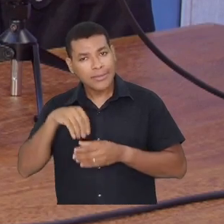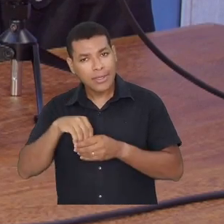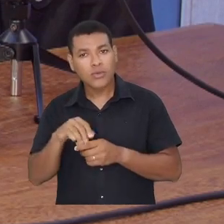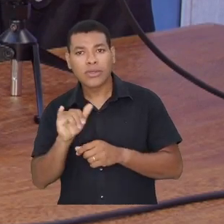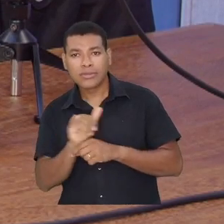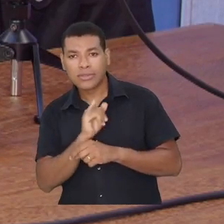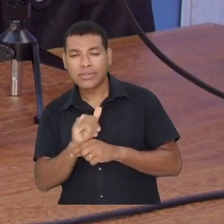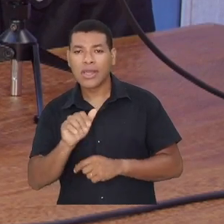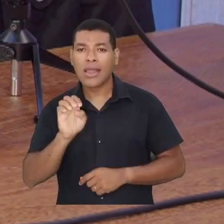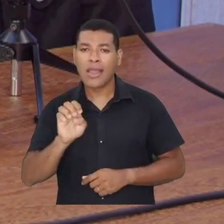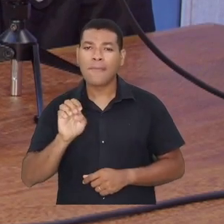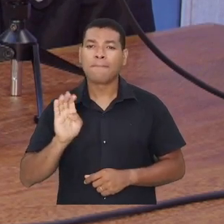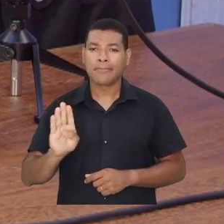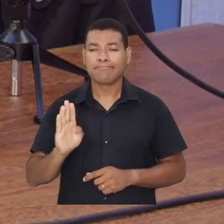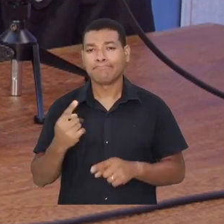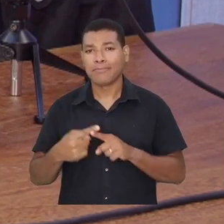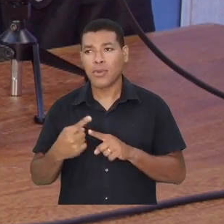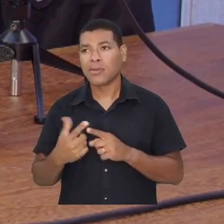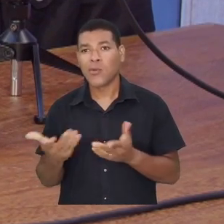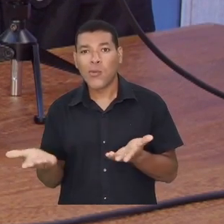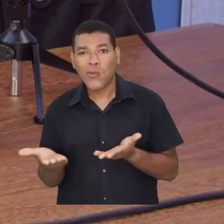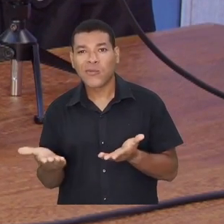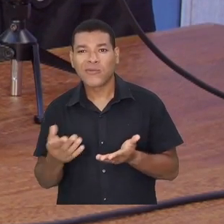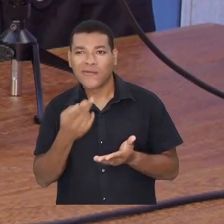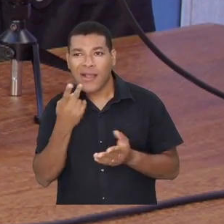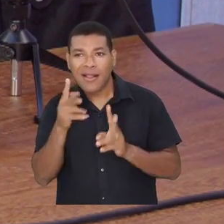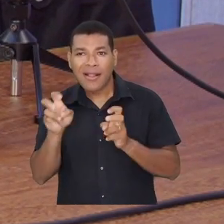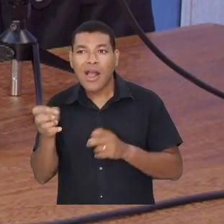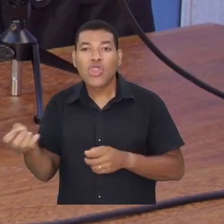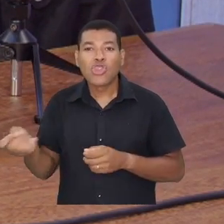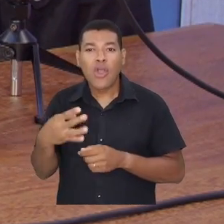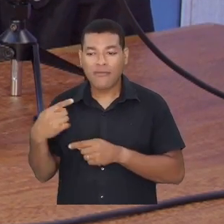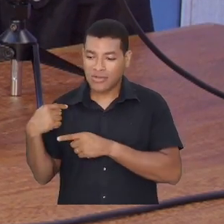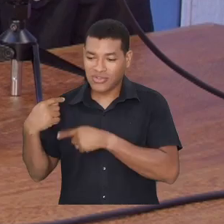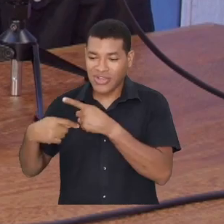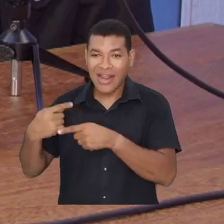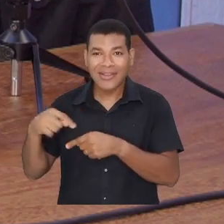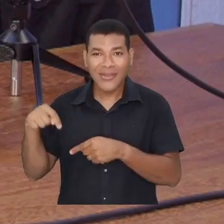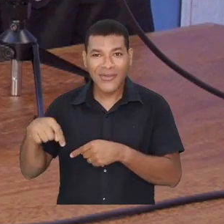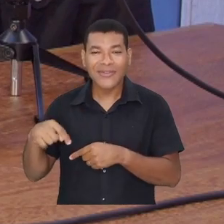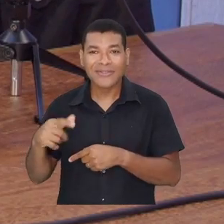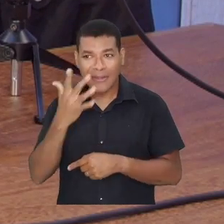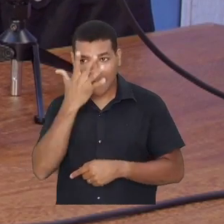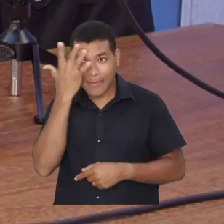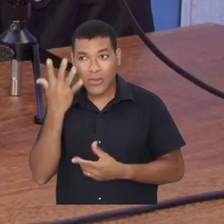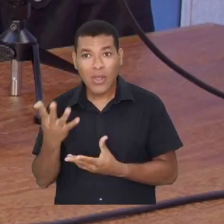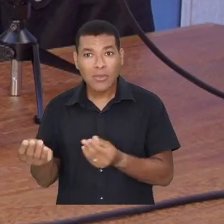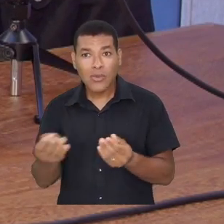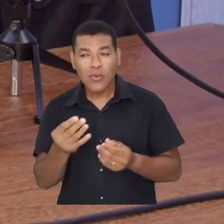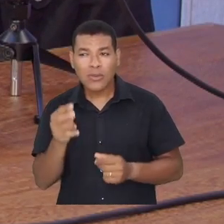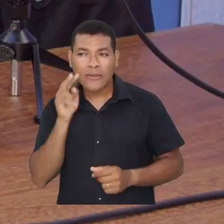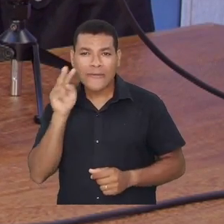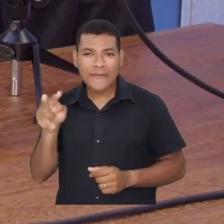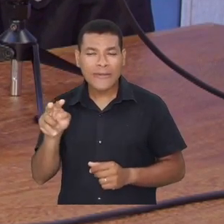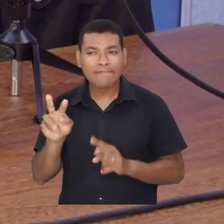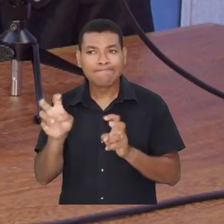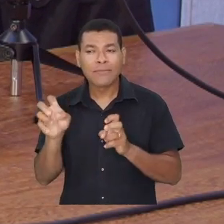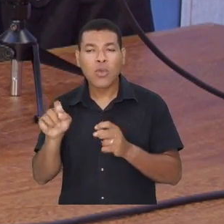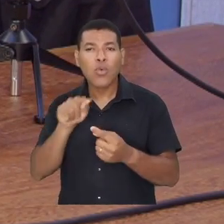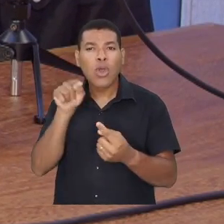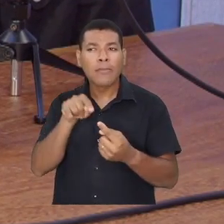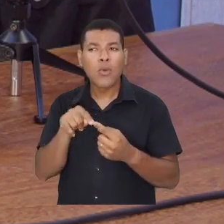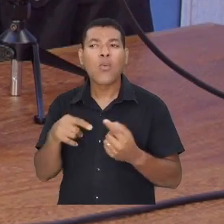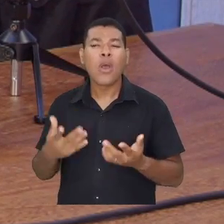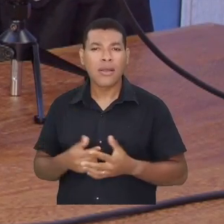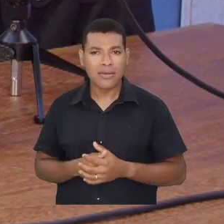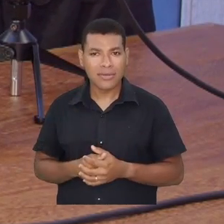estratégia de EB, porque acho que hoje, principalmente até falando da nova geração, uhum. As pessoas estão muito olhando bastante para o propósito,